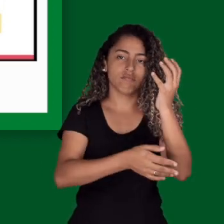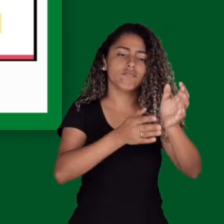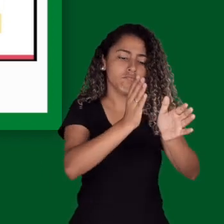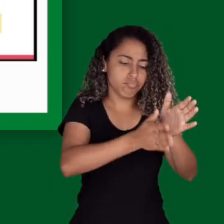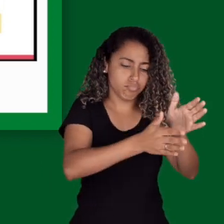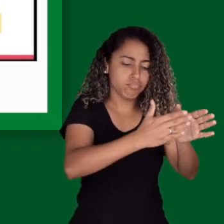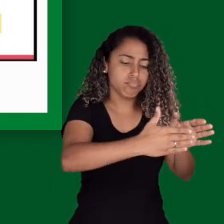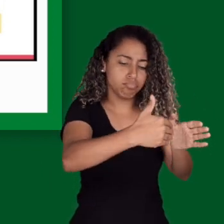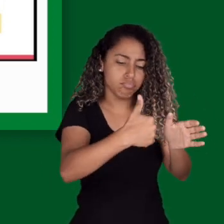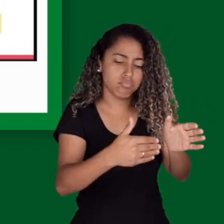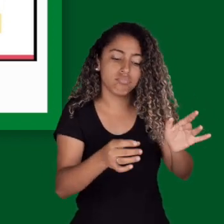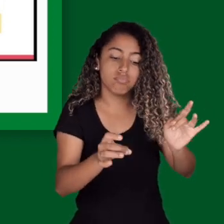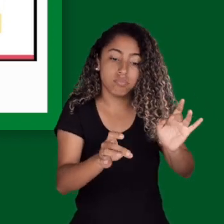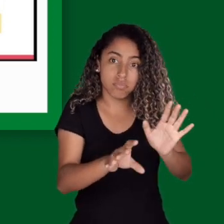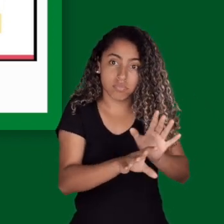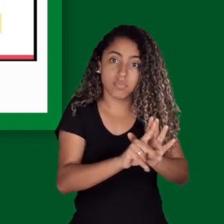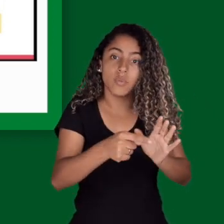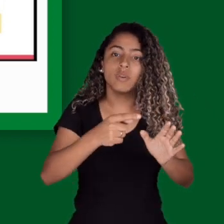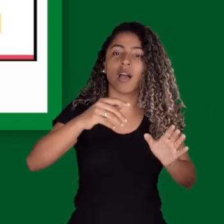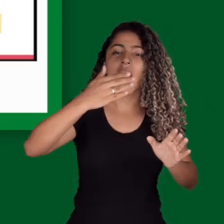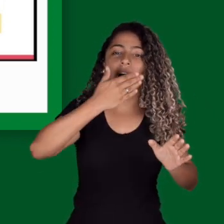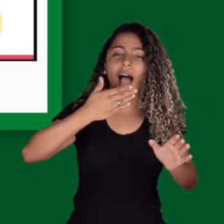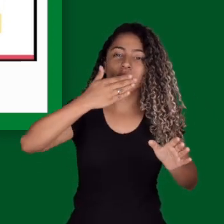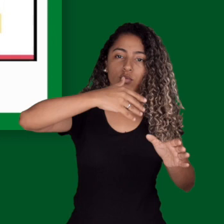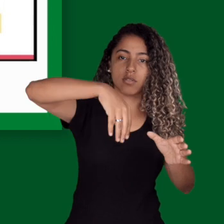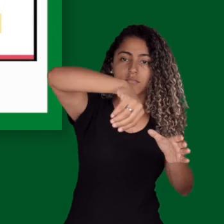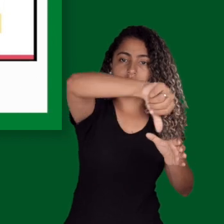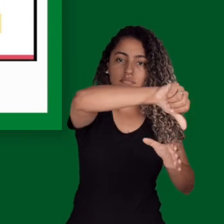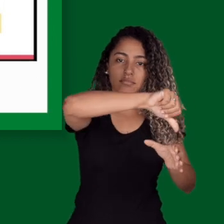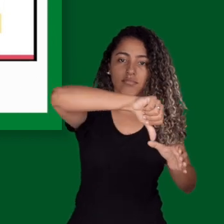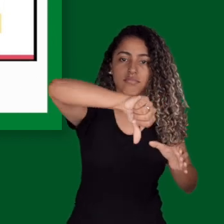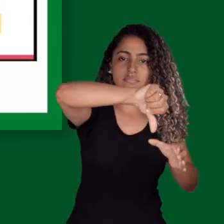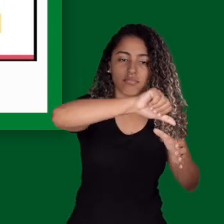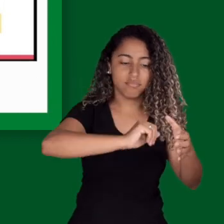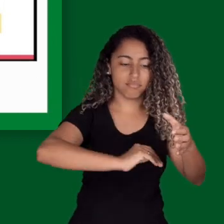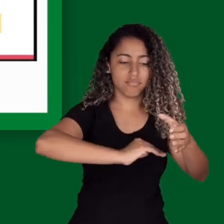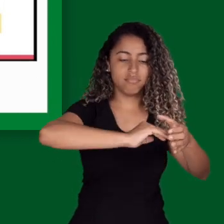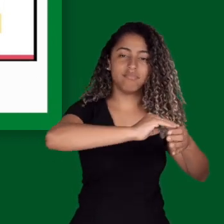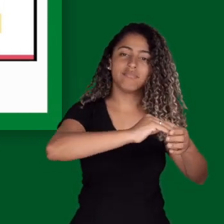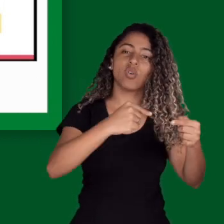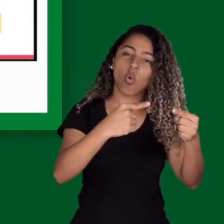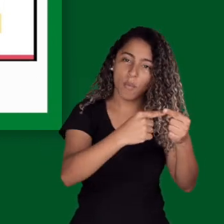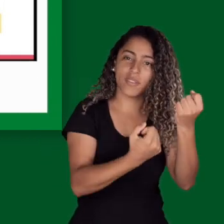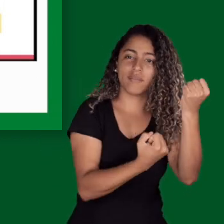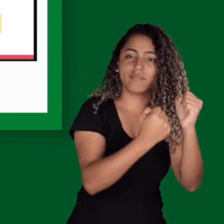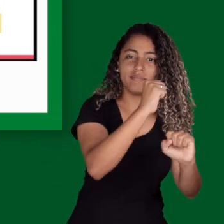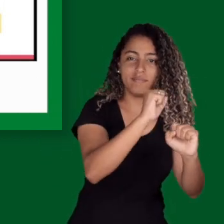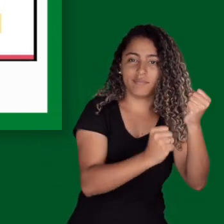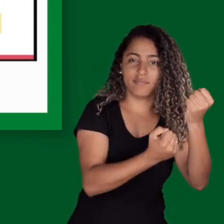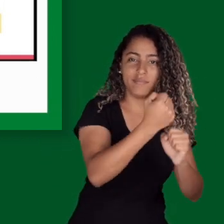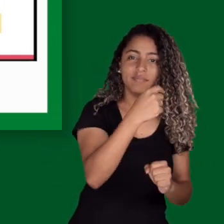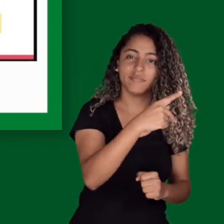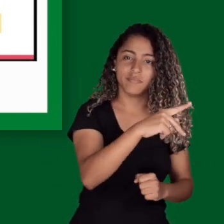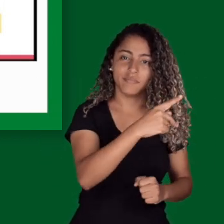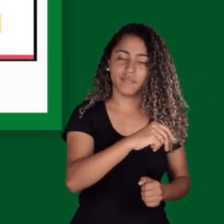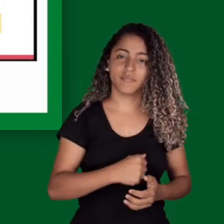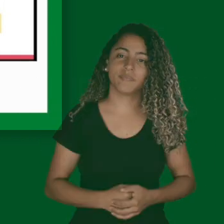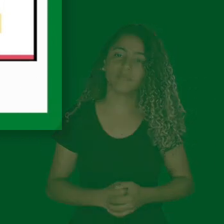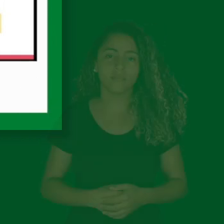abacaxi após ser descascado, picado, embalado, ele aqui foi adicionado de açúcar, né? E se tornou um alimento